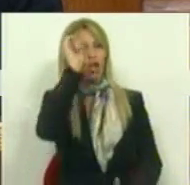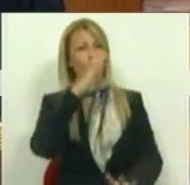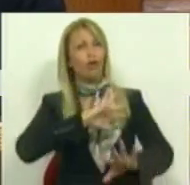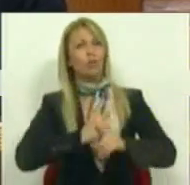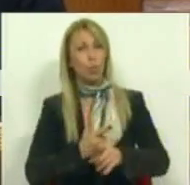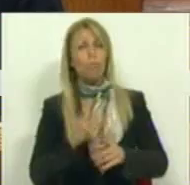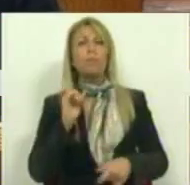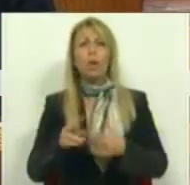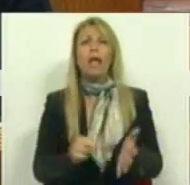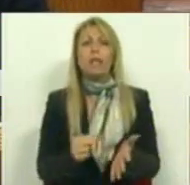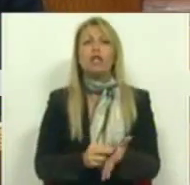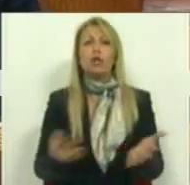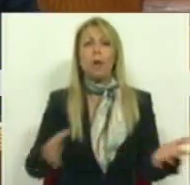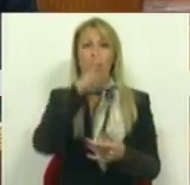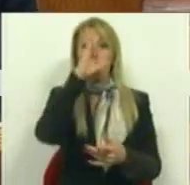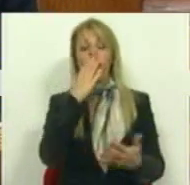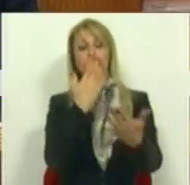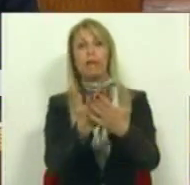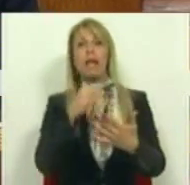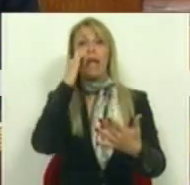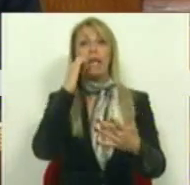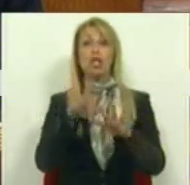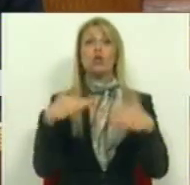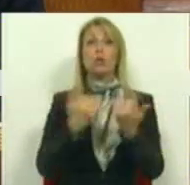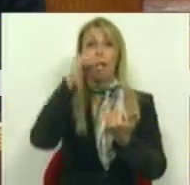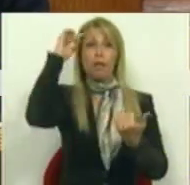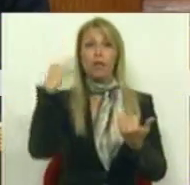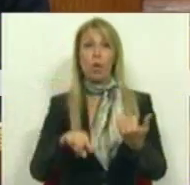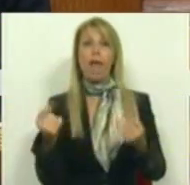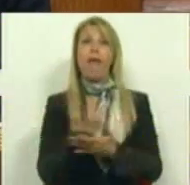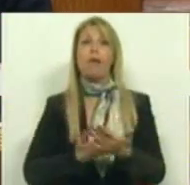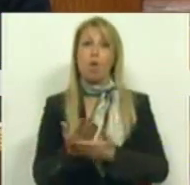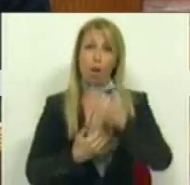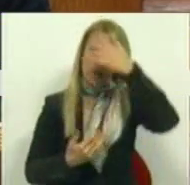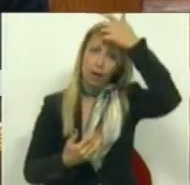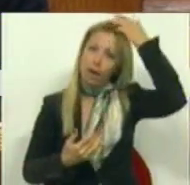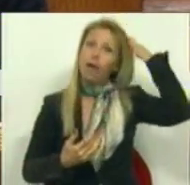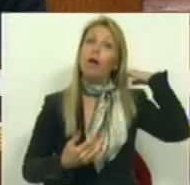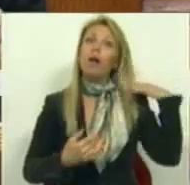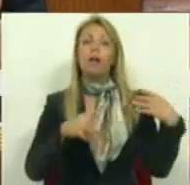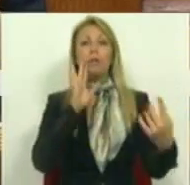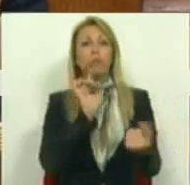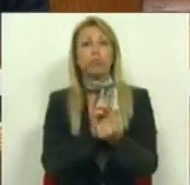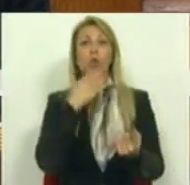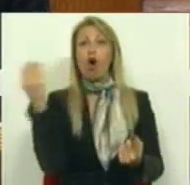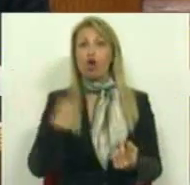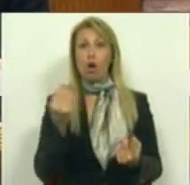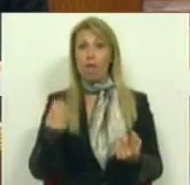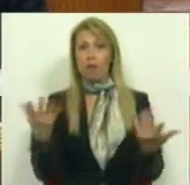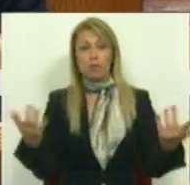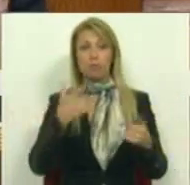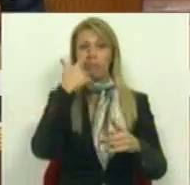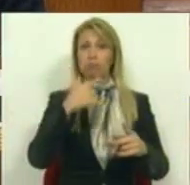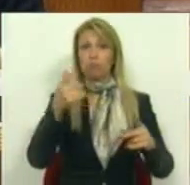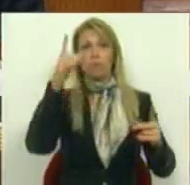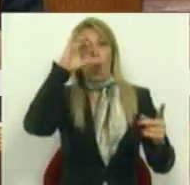de um Governo que, confrontado com a crise social e as dificuldades económicas, se dirige precisamente aos jovens e aos quadros mais